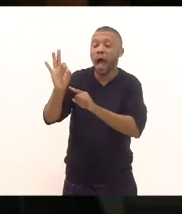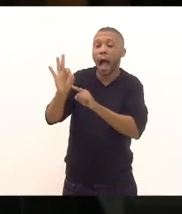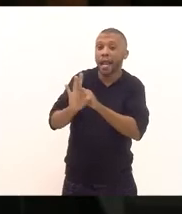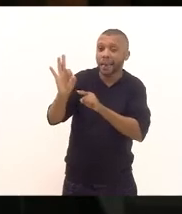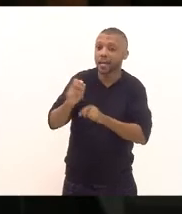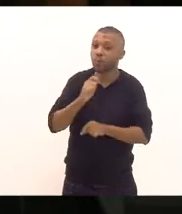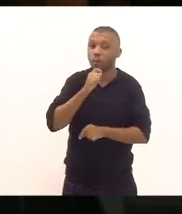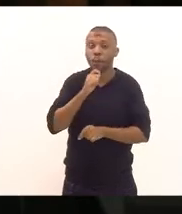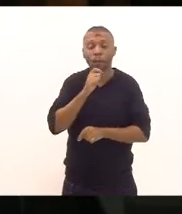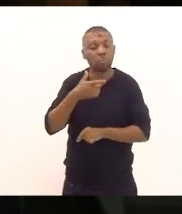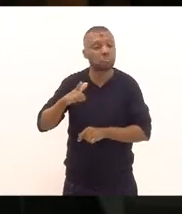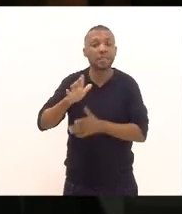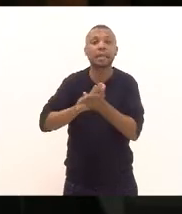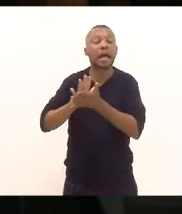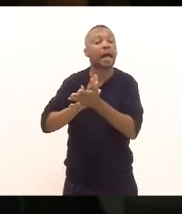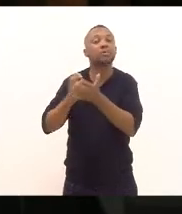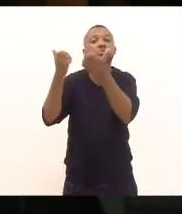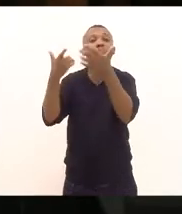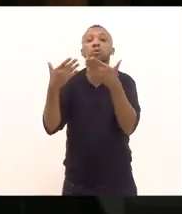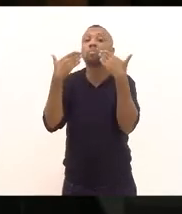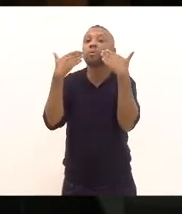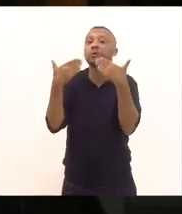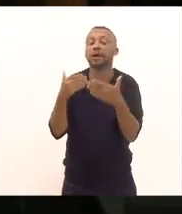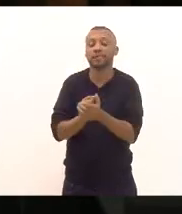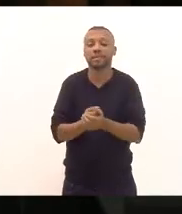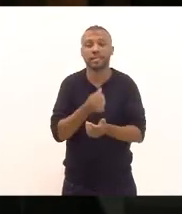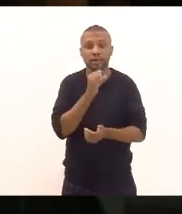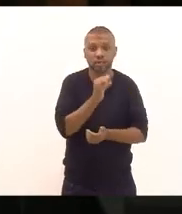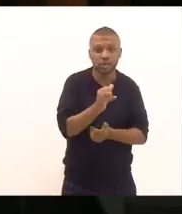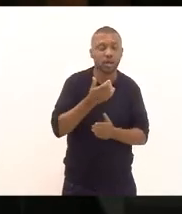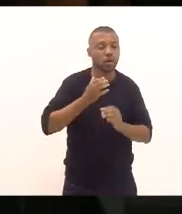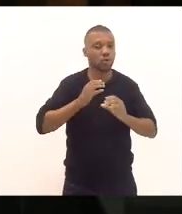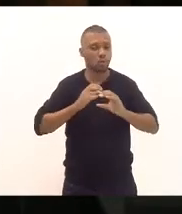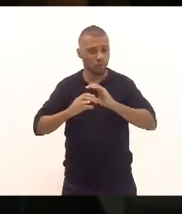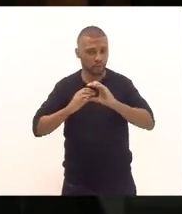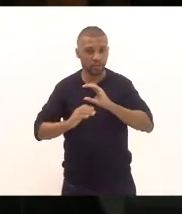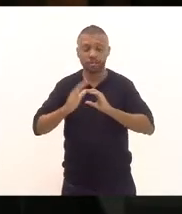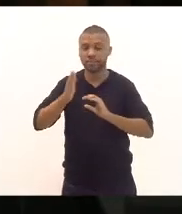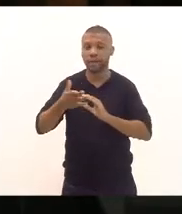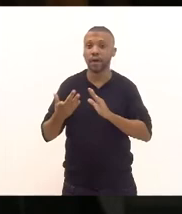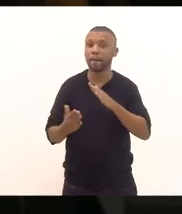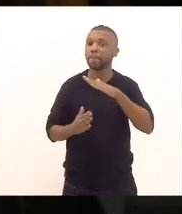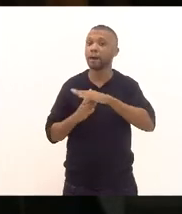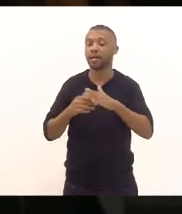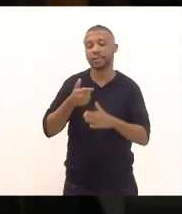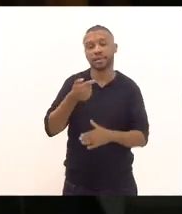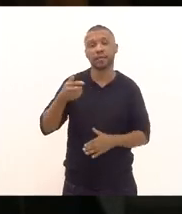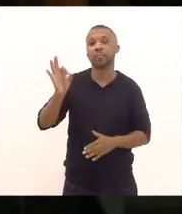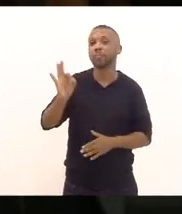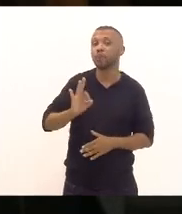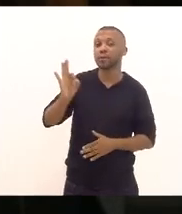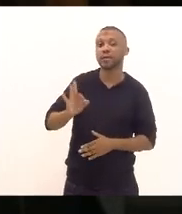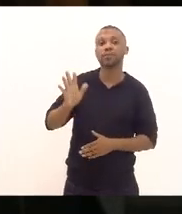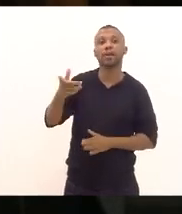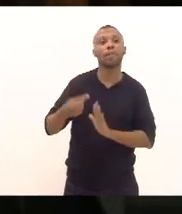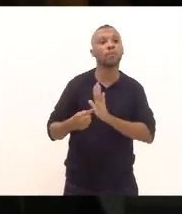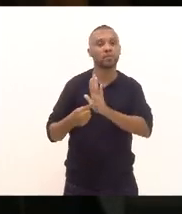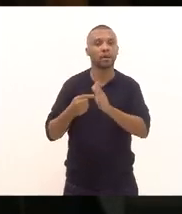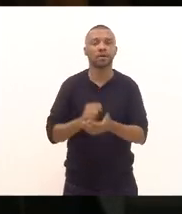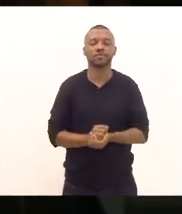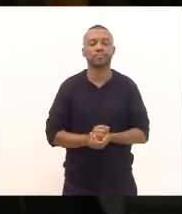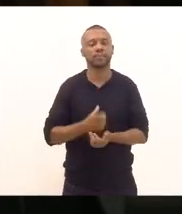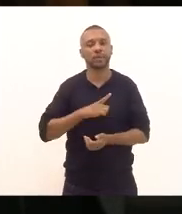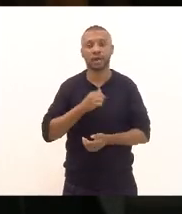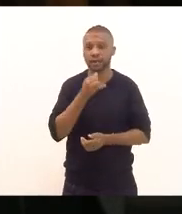energia e telecomunicação já tá limite em 17 Mas eles pegaram exatamente a